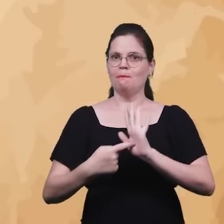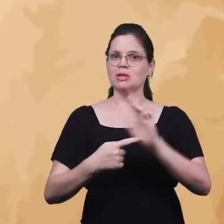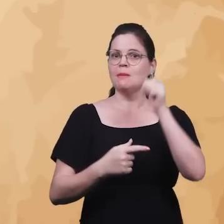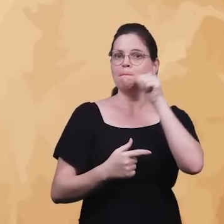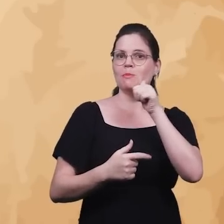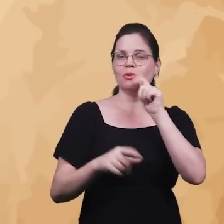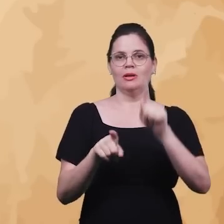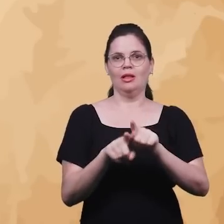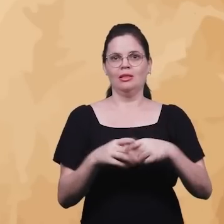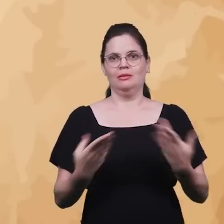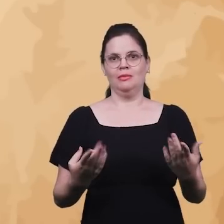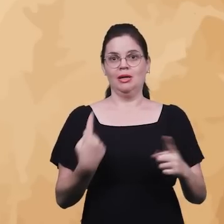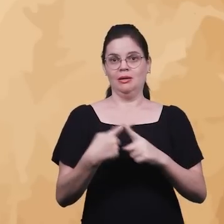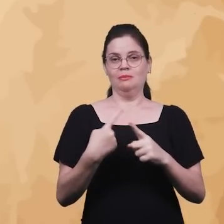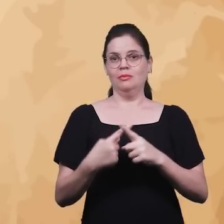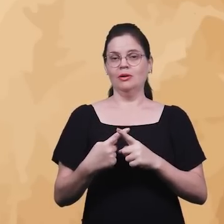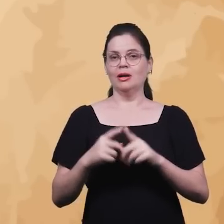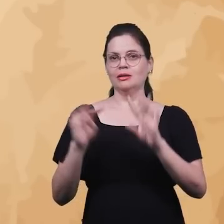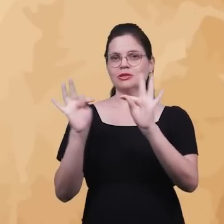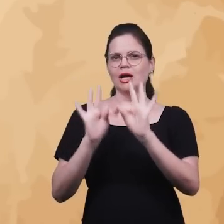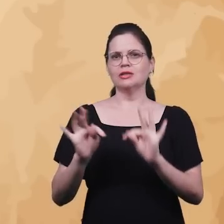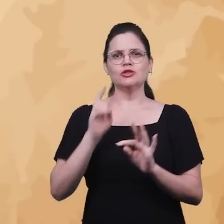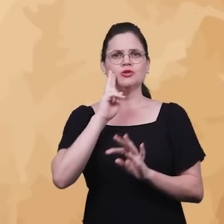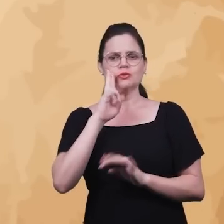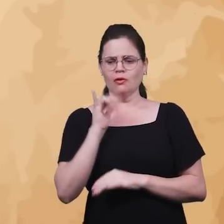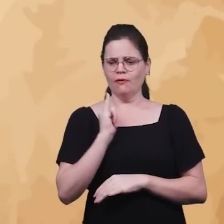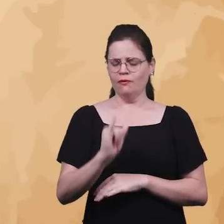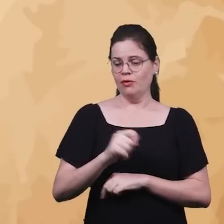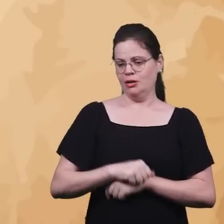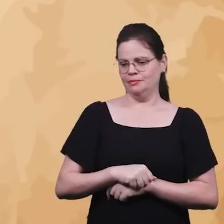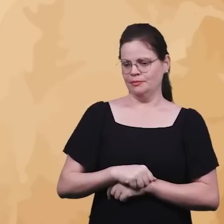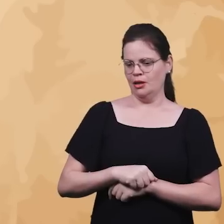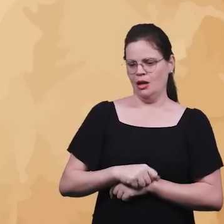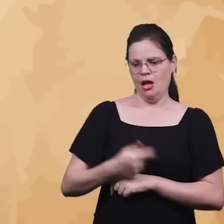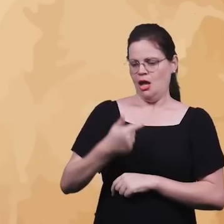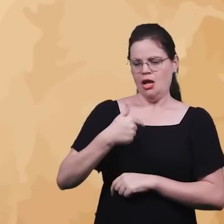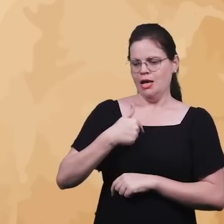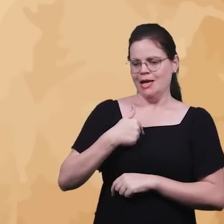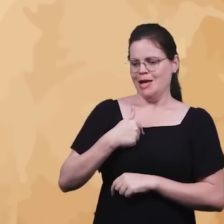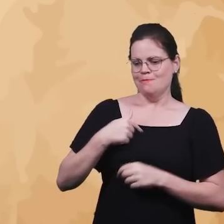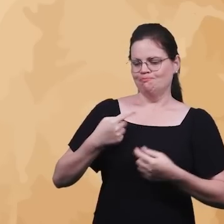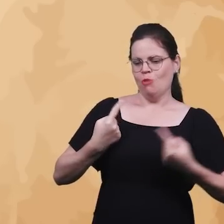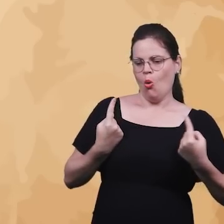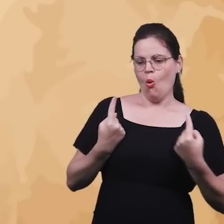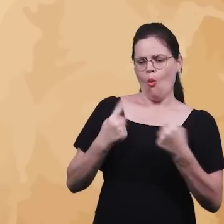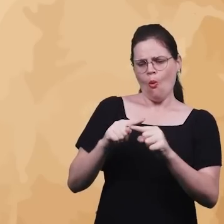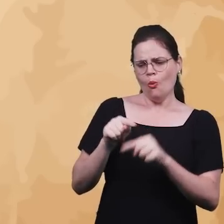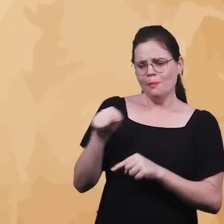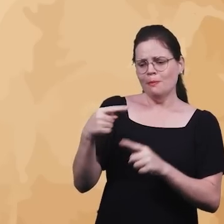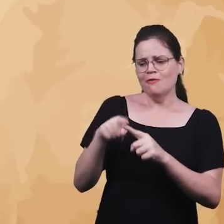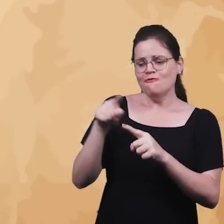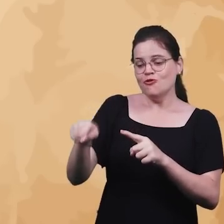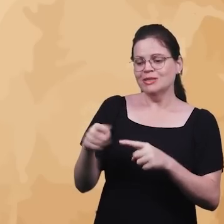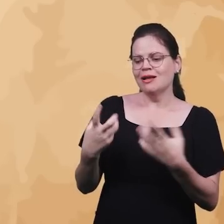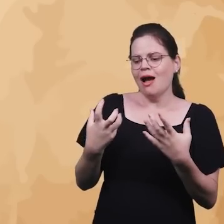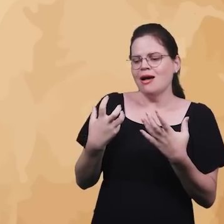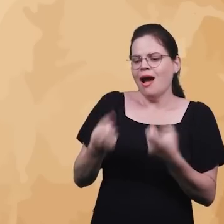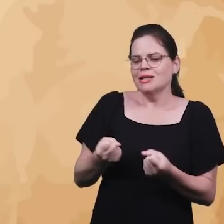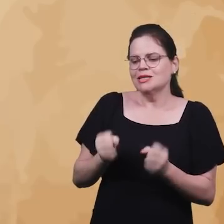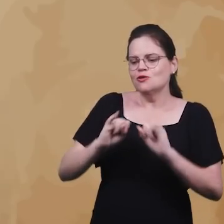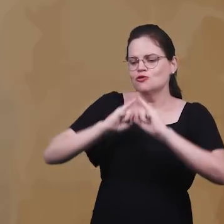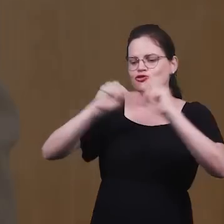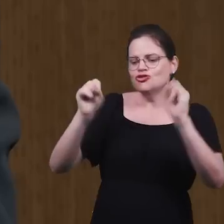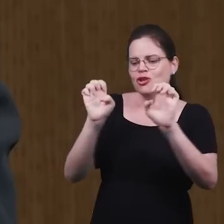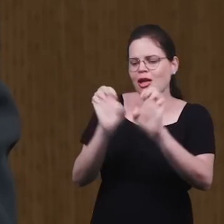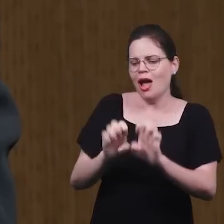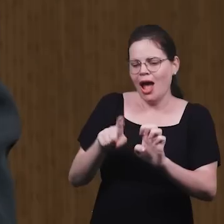que toleras Jezabel. Ele diz assim, Jezabel, mulher que se diz profetiza. Então ele está falando aqui na expressão